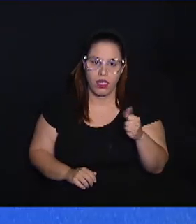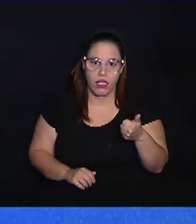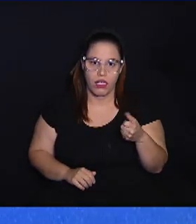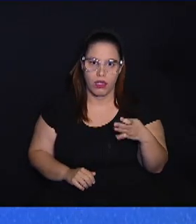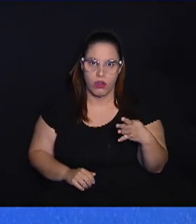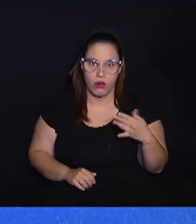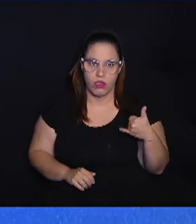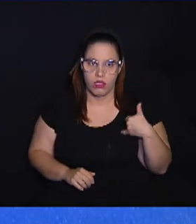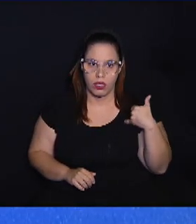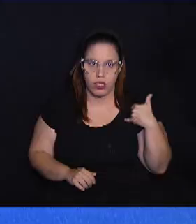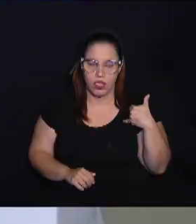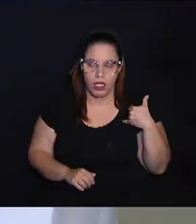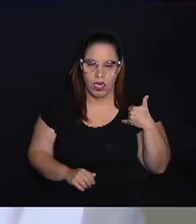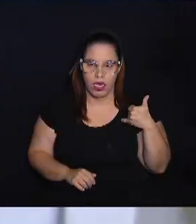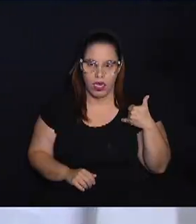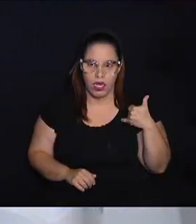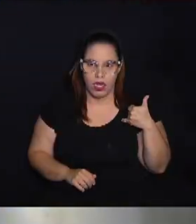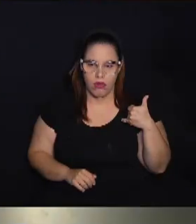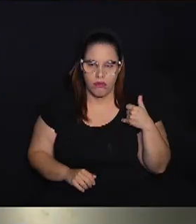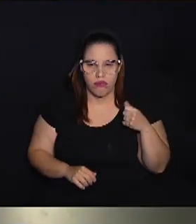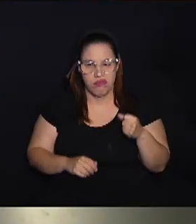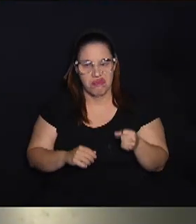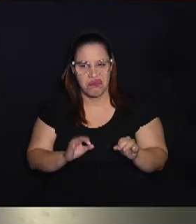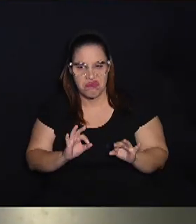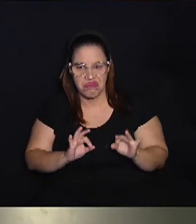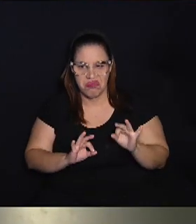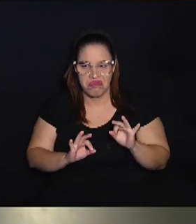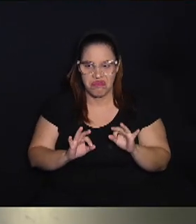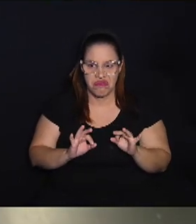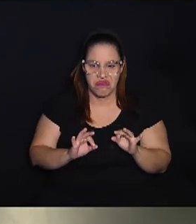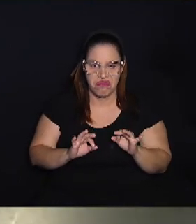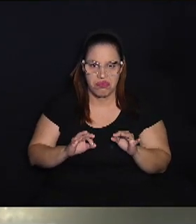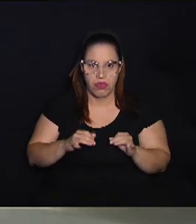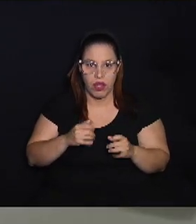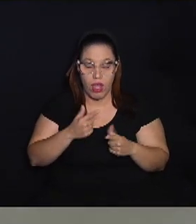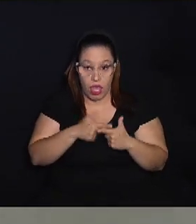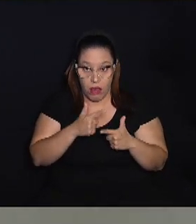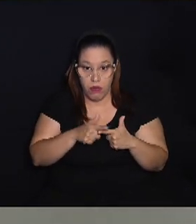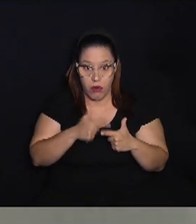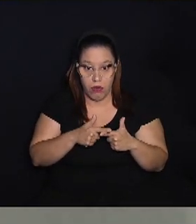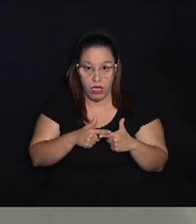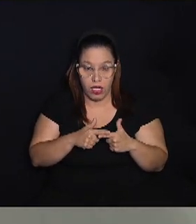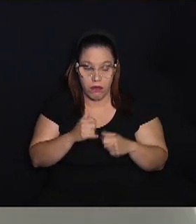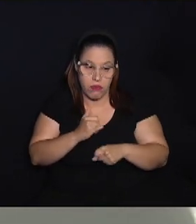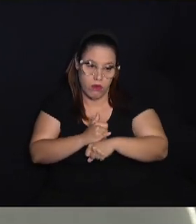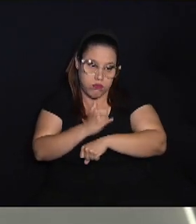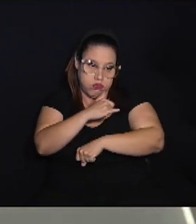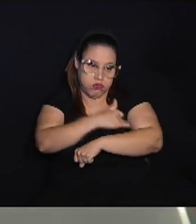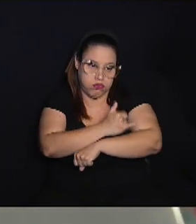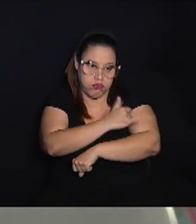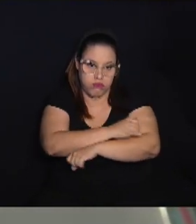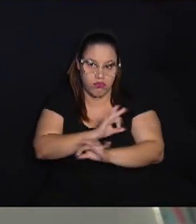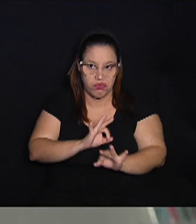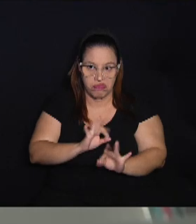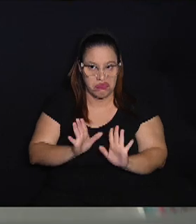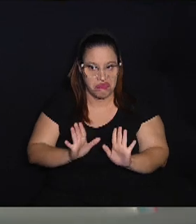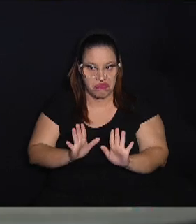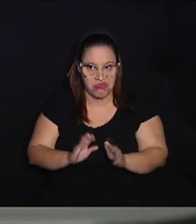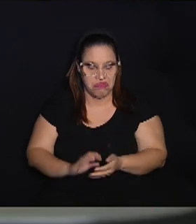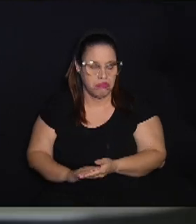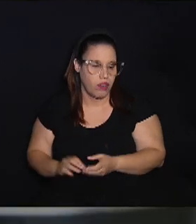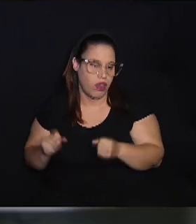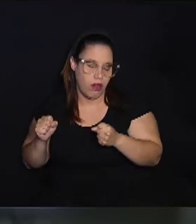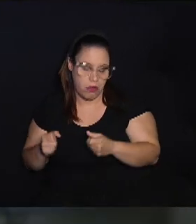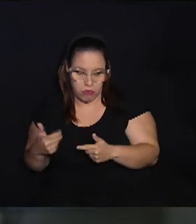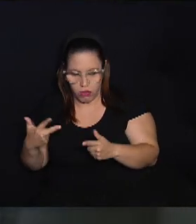alguma restrição? Se a pessoa tem alguma comorbidade ou algum problema, existe alguma restrição para não tomar essa vacina? Não, ele pode tomar a vacina